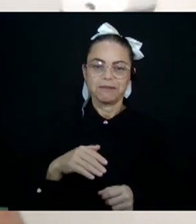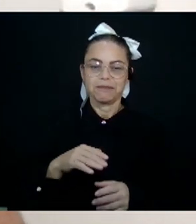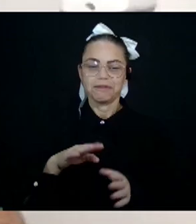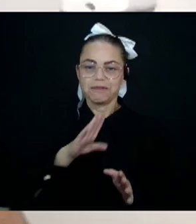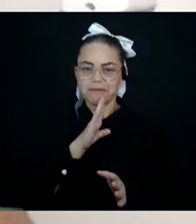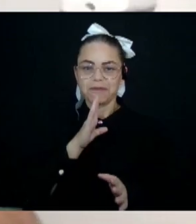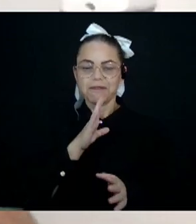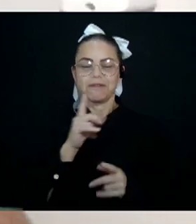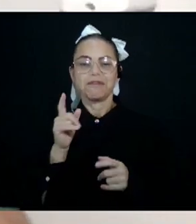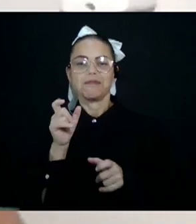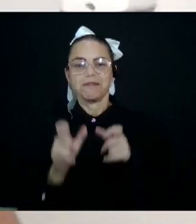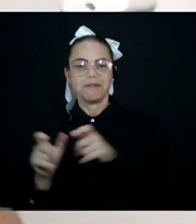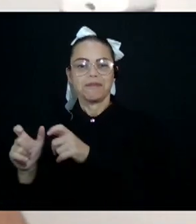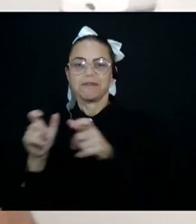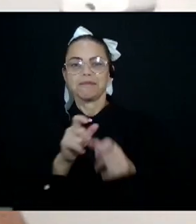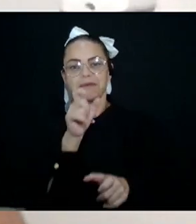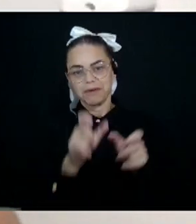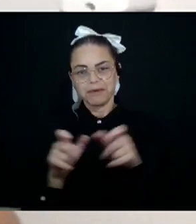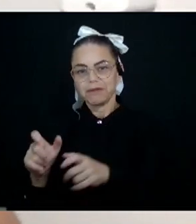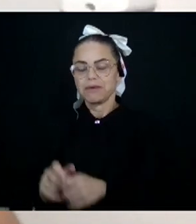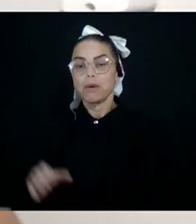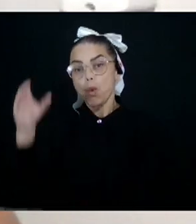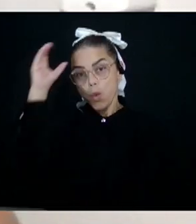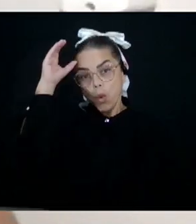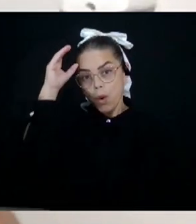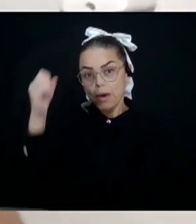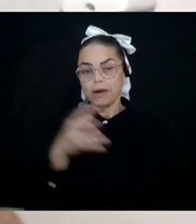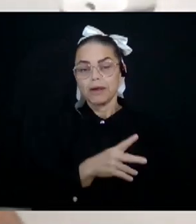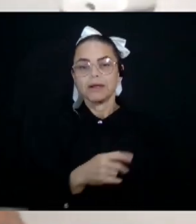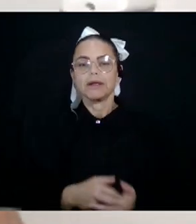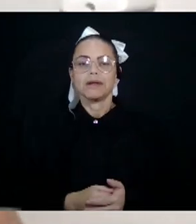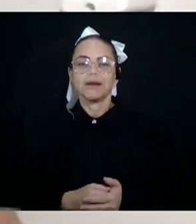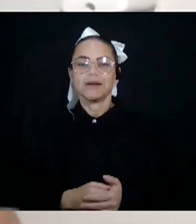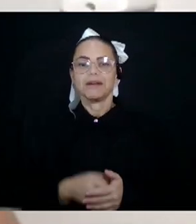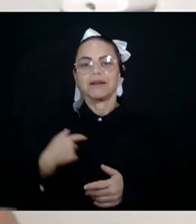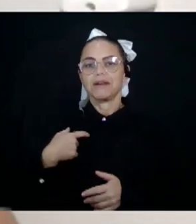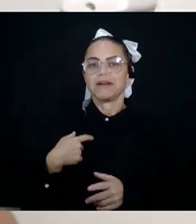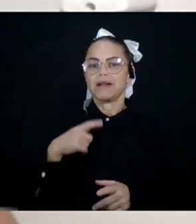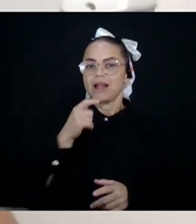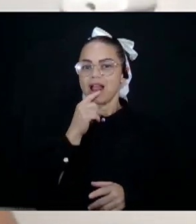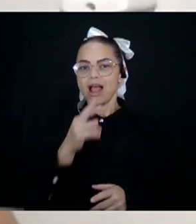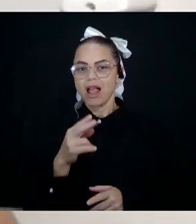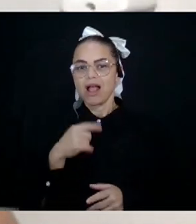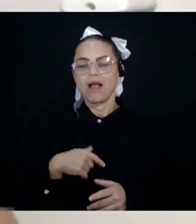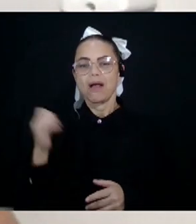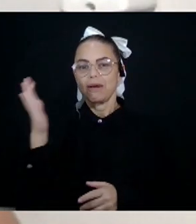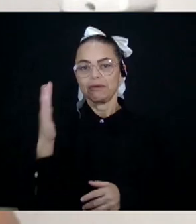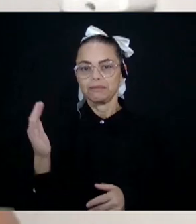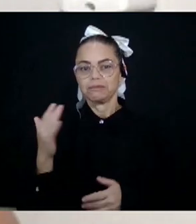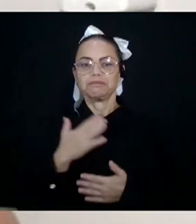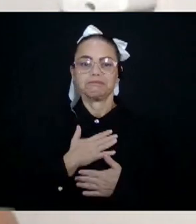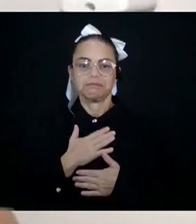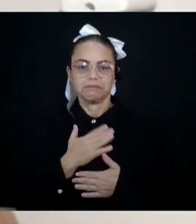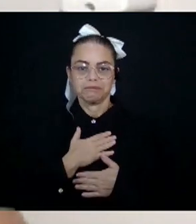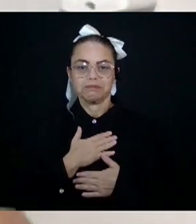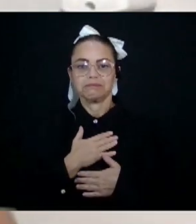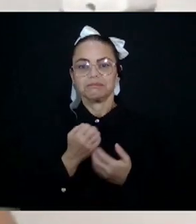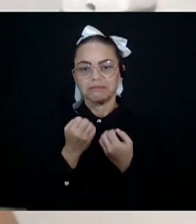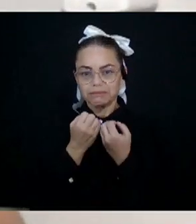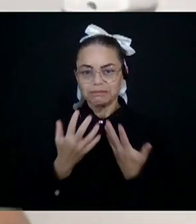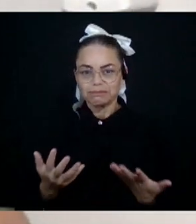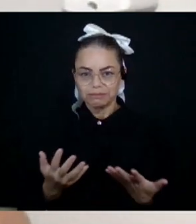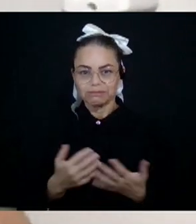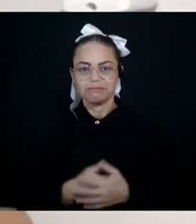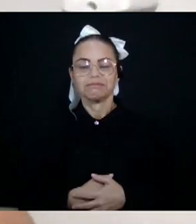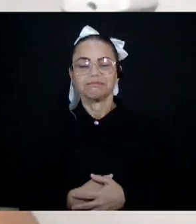conhecer pessoas novas, conhecer culturas novas, sotaques novos. E num país como o Brasil, isso é muito, muito múltiplo,